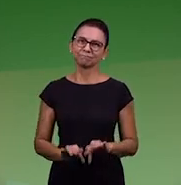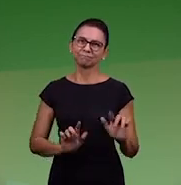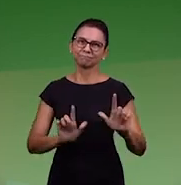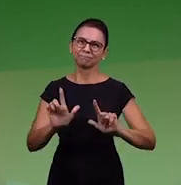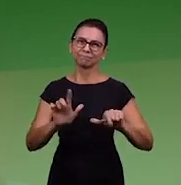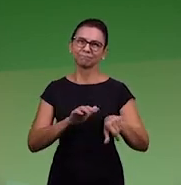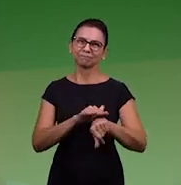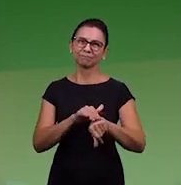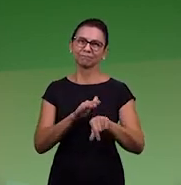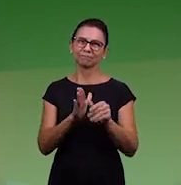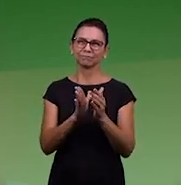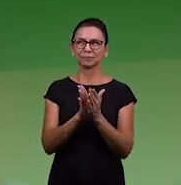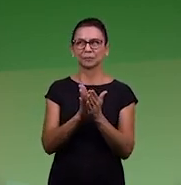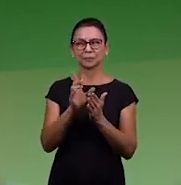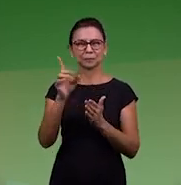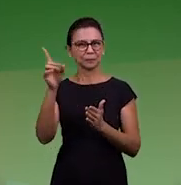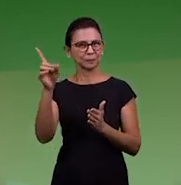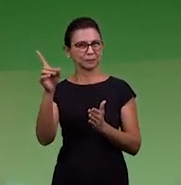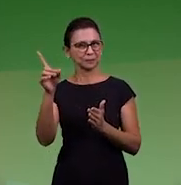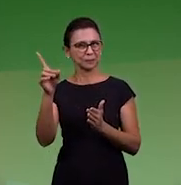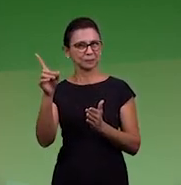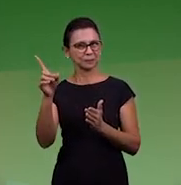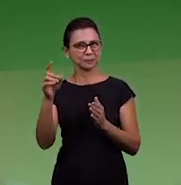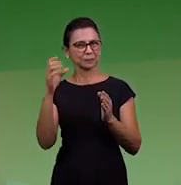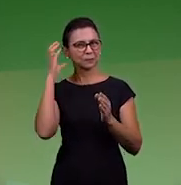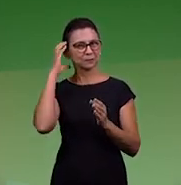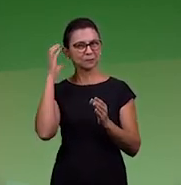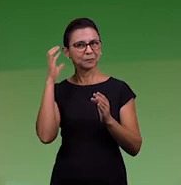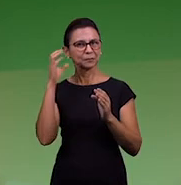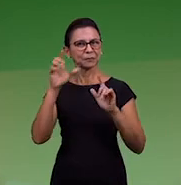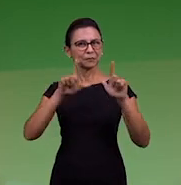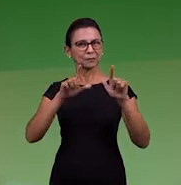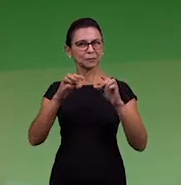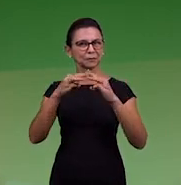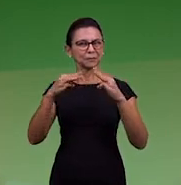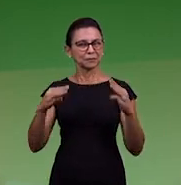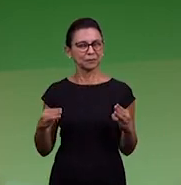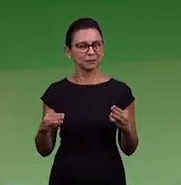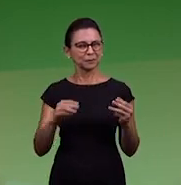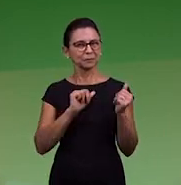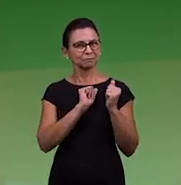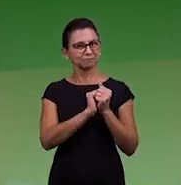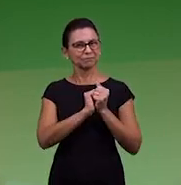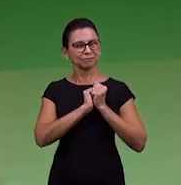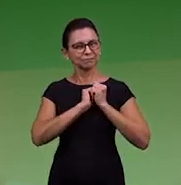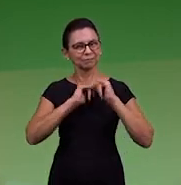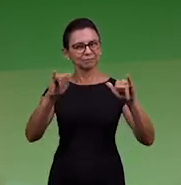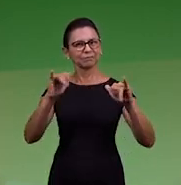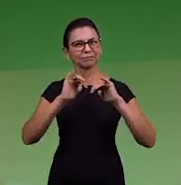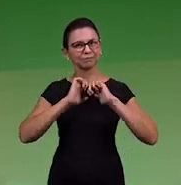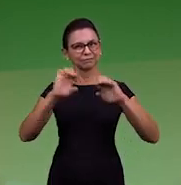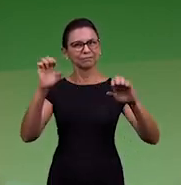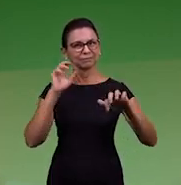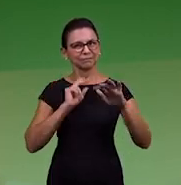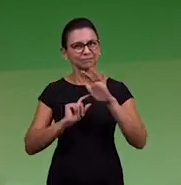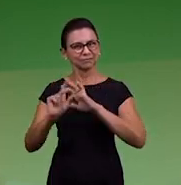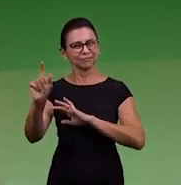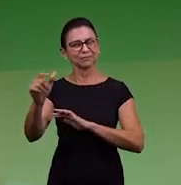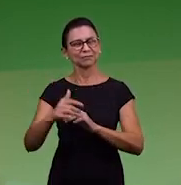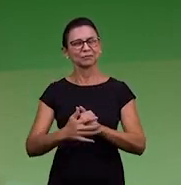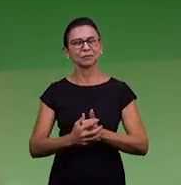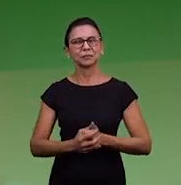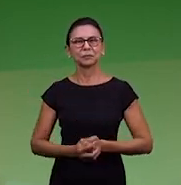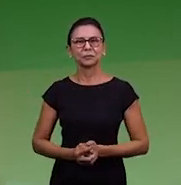uma edição do programa Conversas Bíblicas. Rádio e TV Web Manaim, juntas, anunciando o Evangelho Eterno.